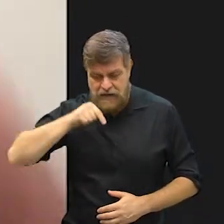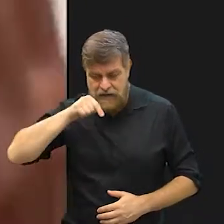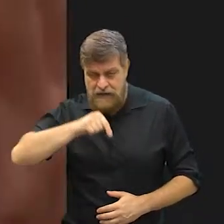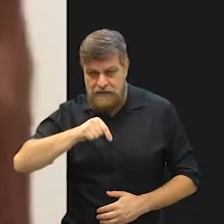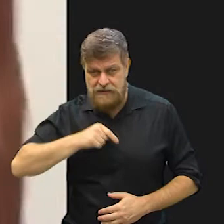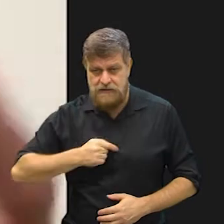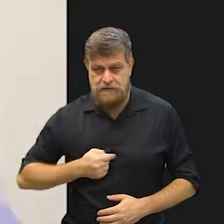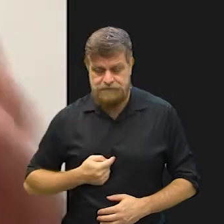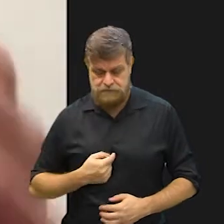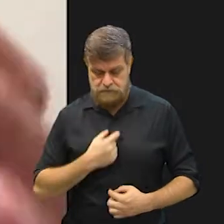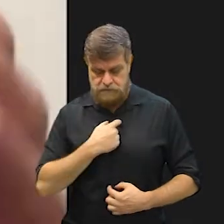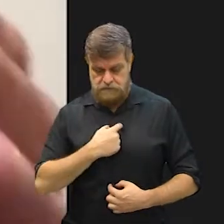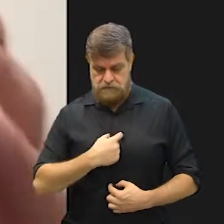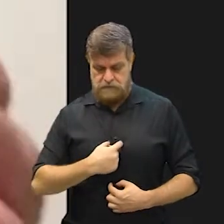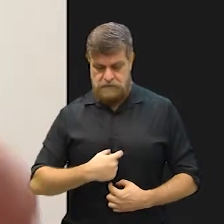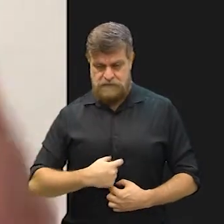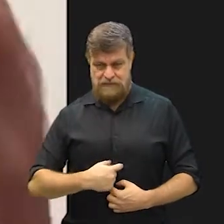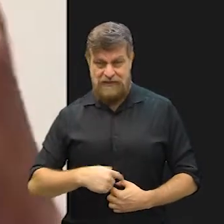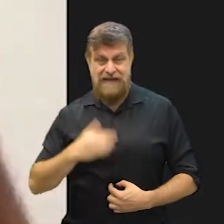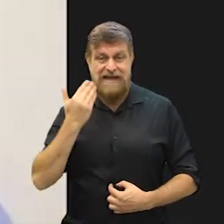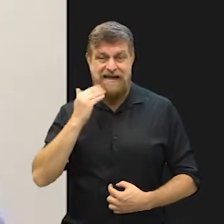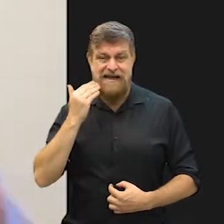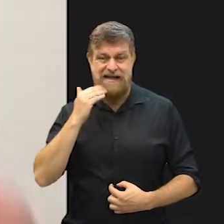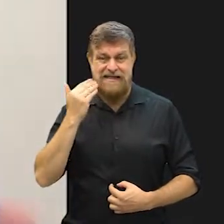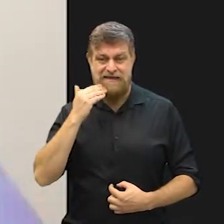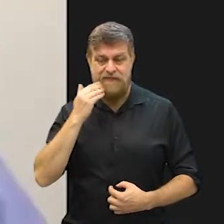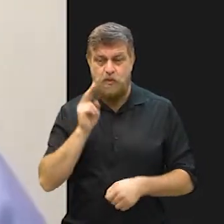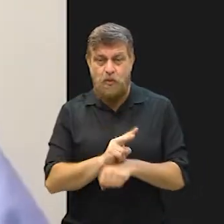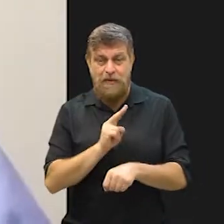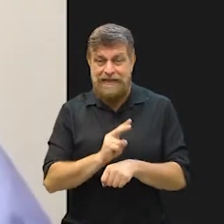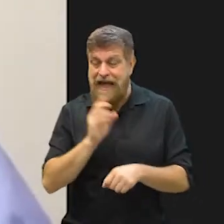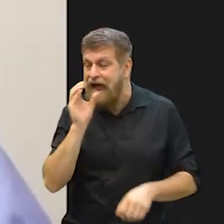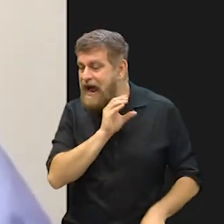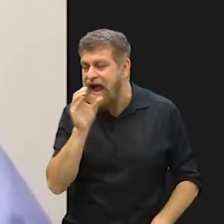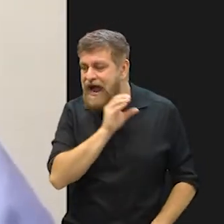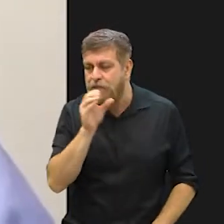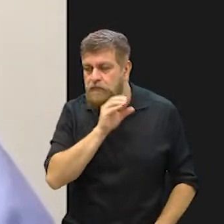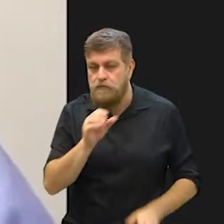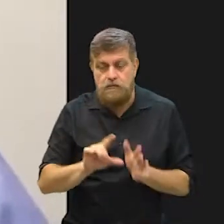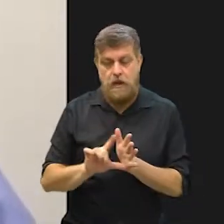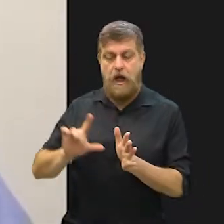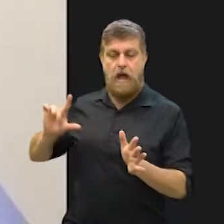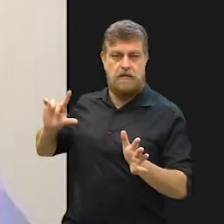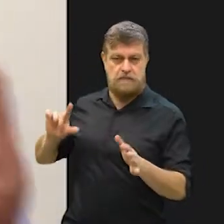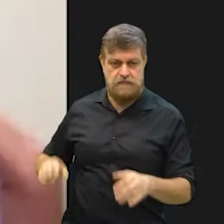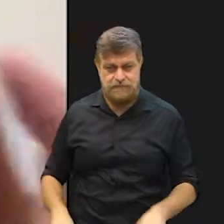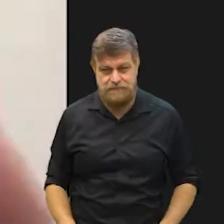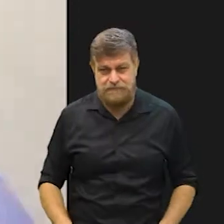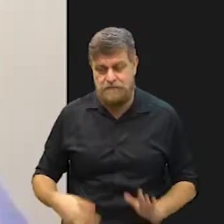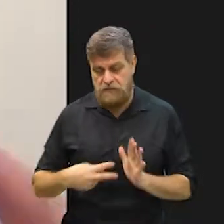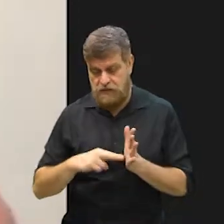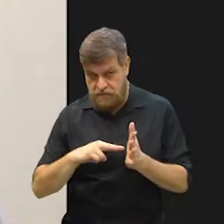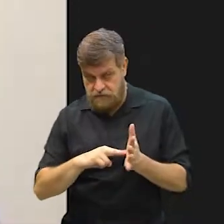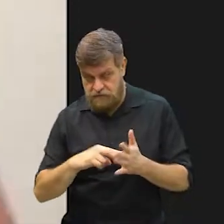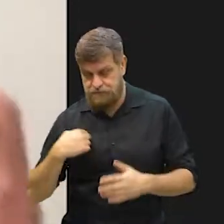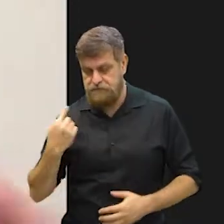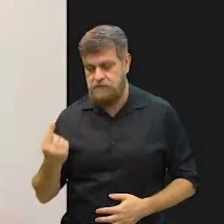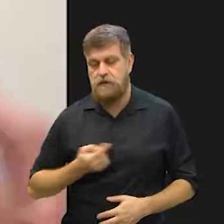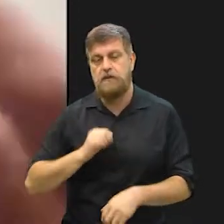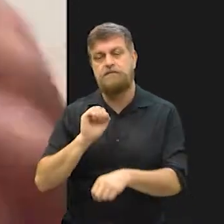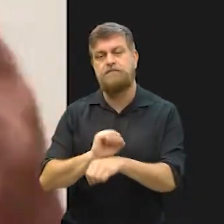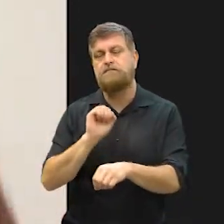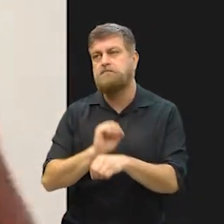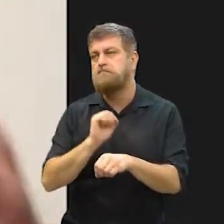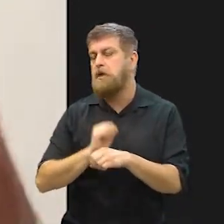livre desta lesão na coluna o mais cedo possível. Tá? Ou seja, se a gente deixar